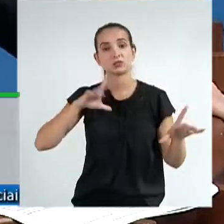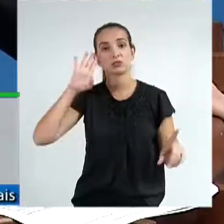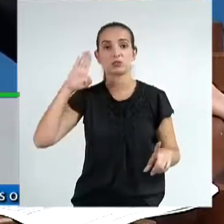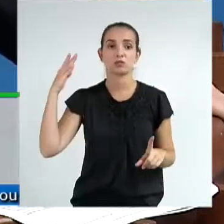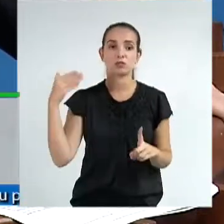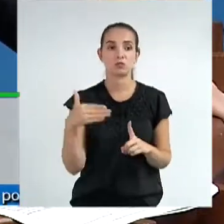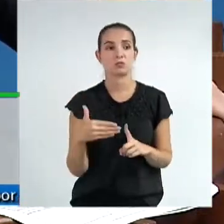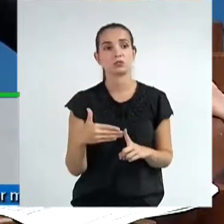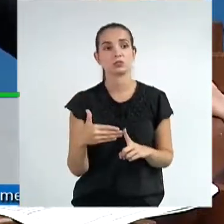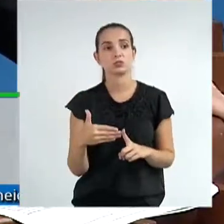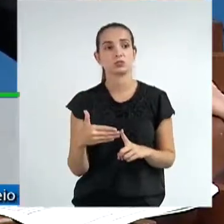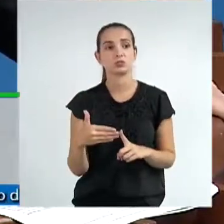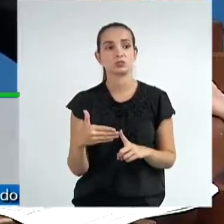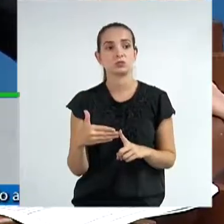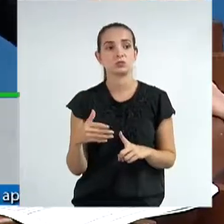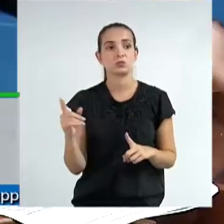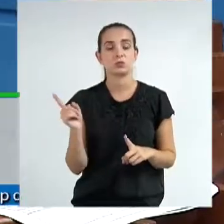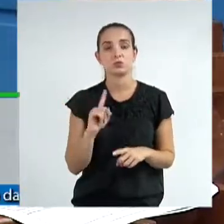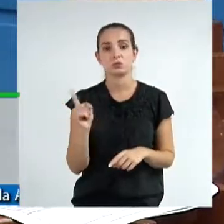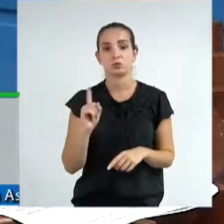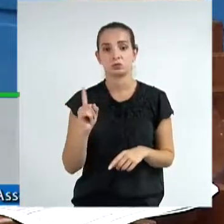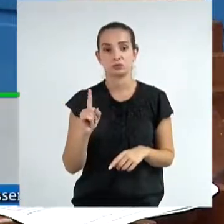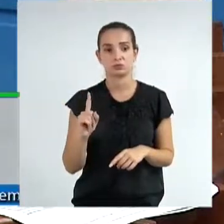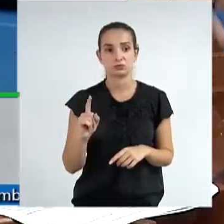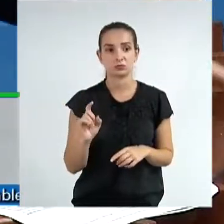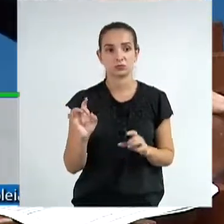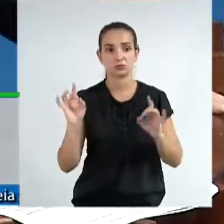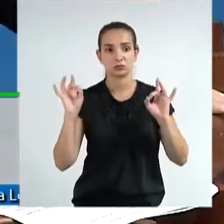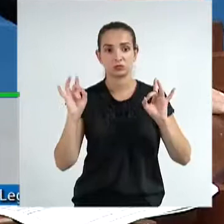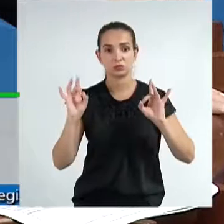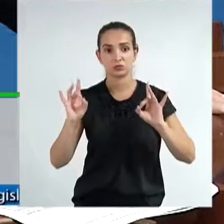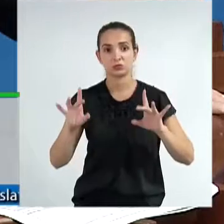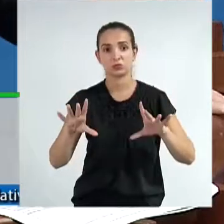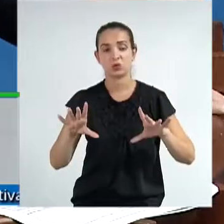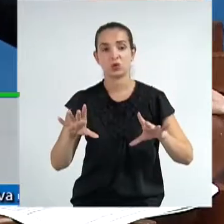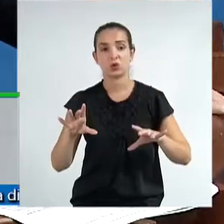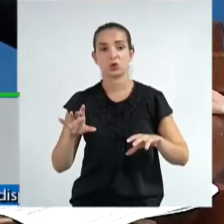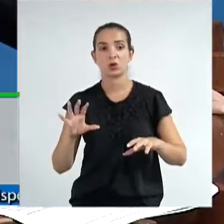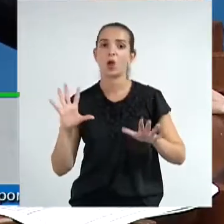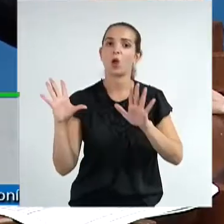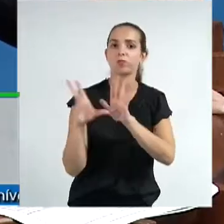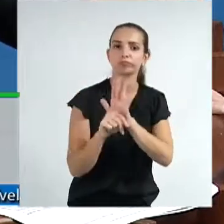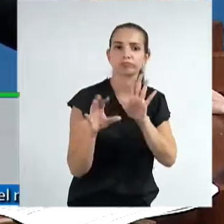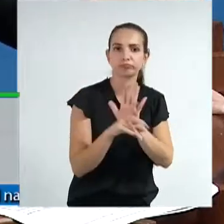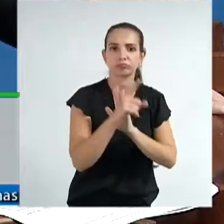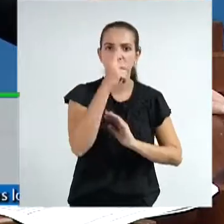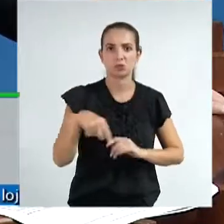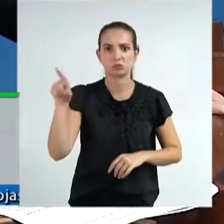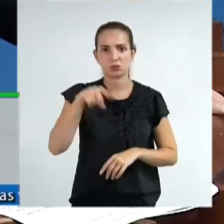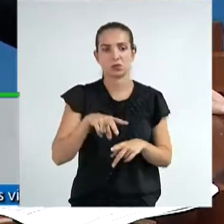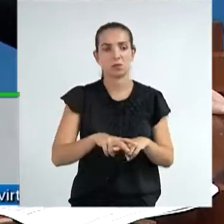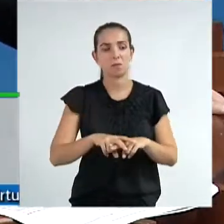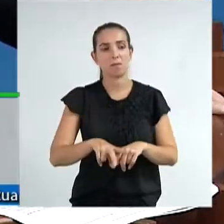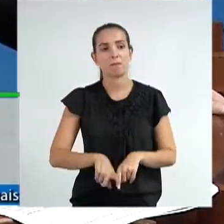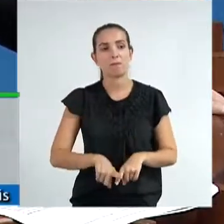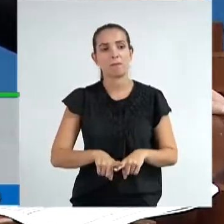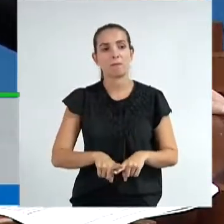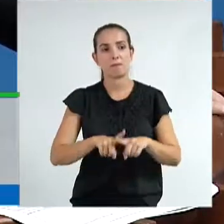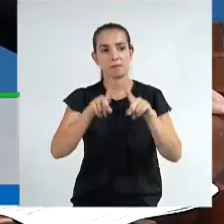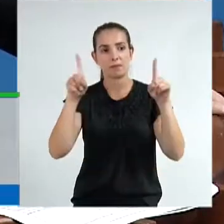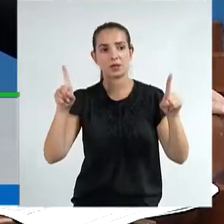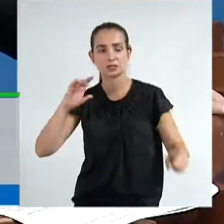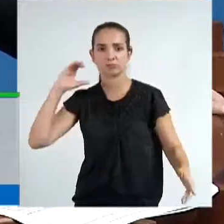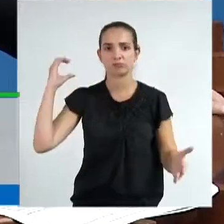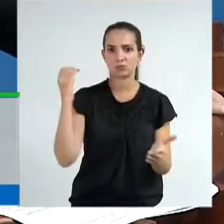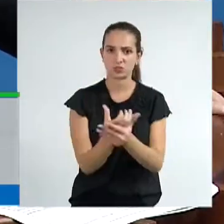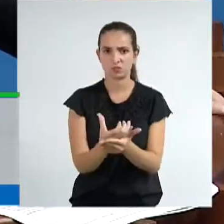objetivo não só combater a corrupção de um modo geral, mas criminalizar alguns